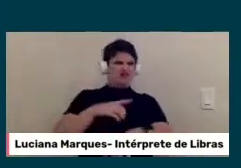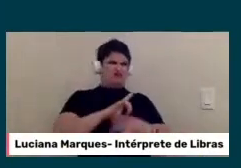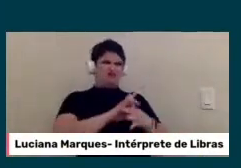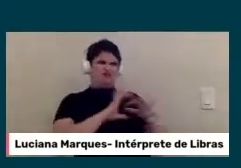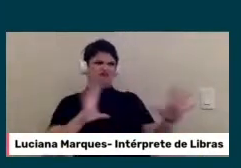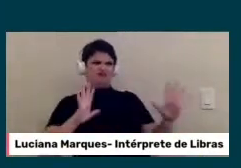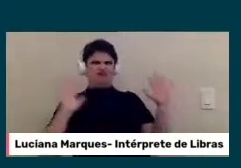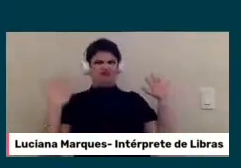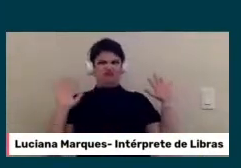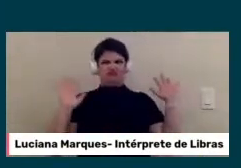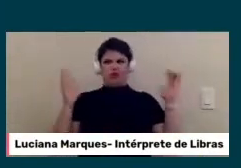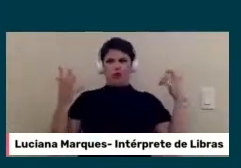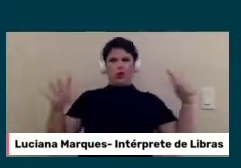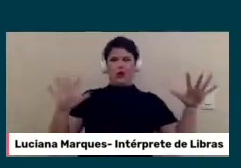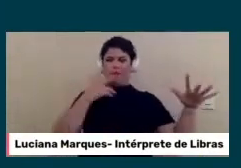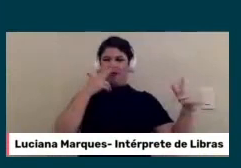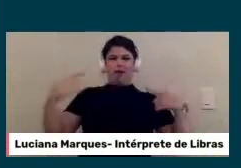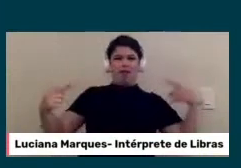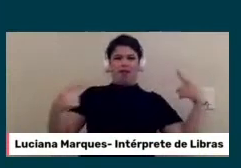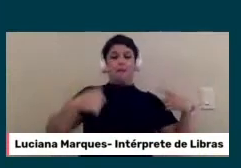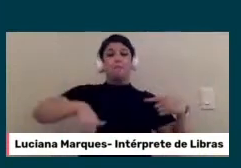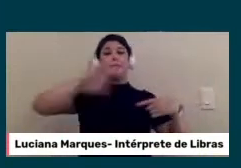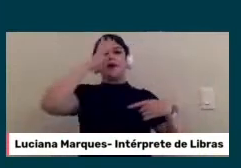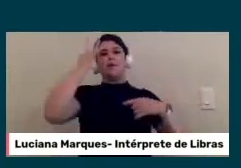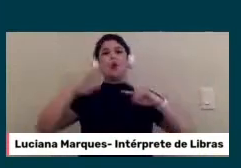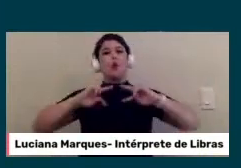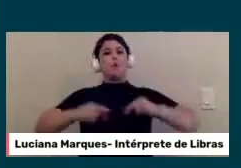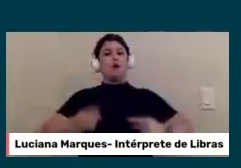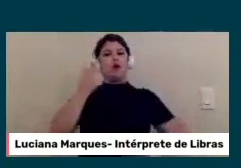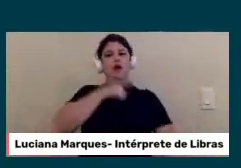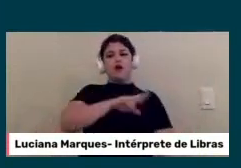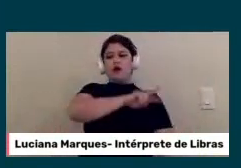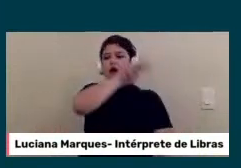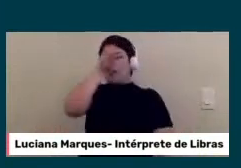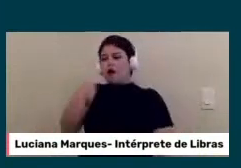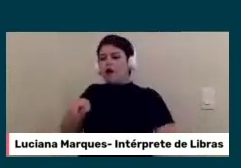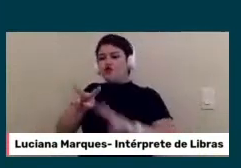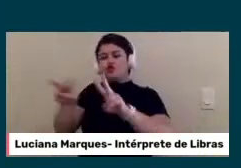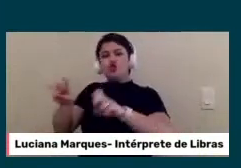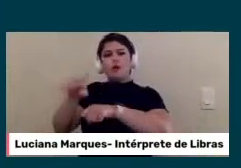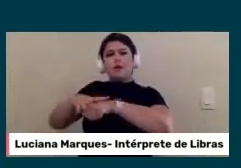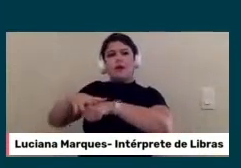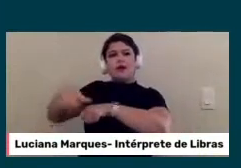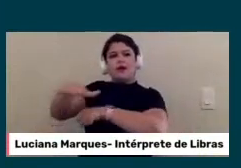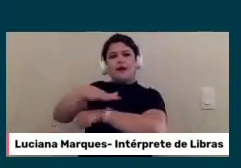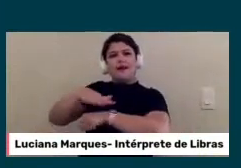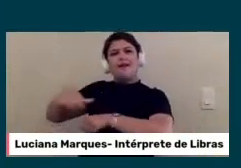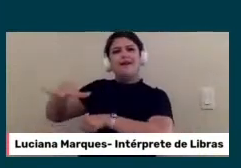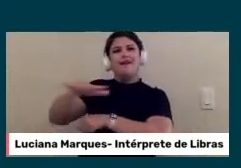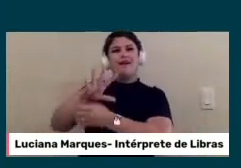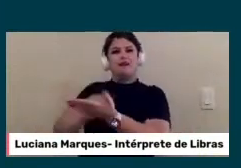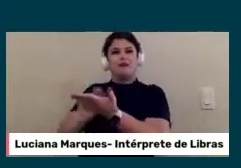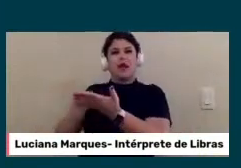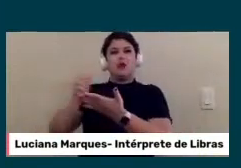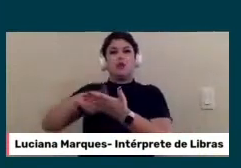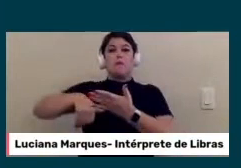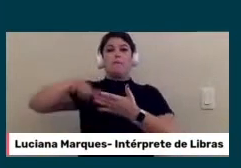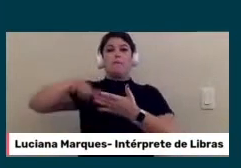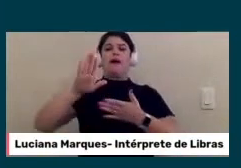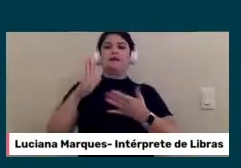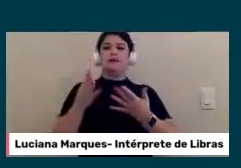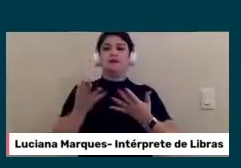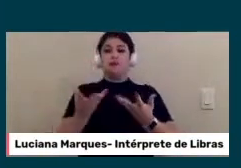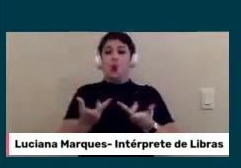prática, quanto mais pessoas de humanas conseguem tomar conhecimento e se apropriar de dados, mais os dados